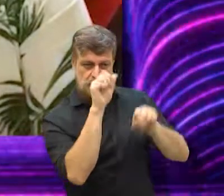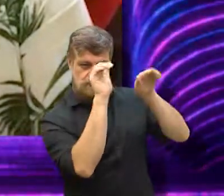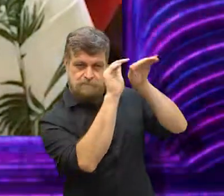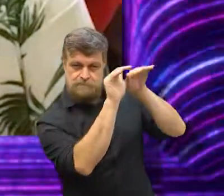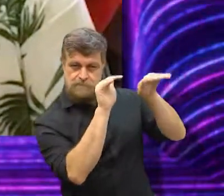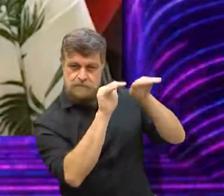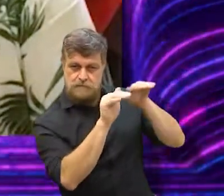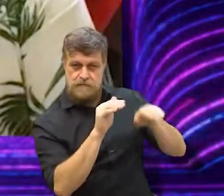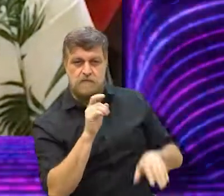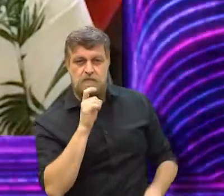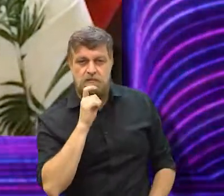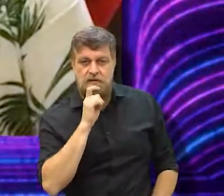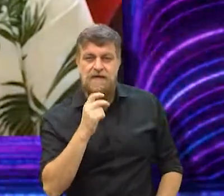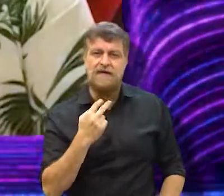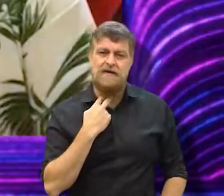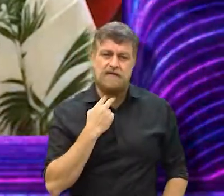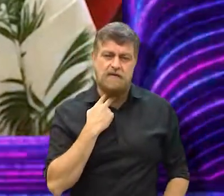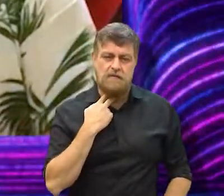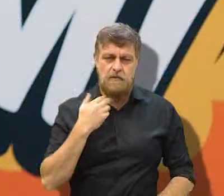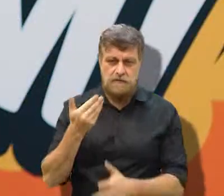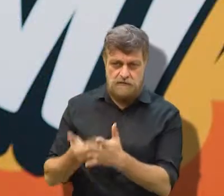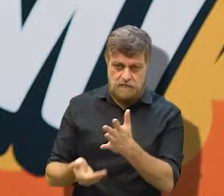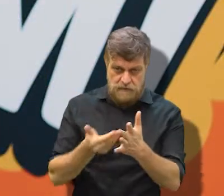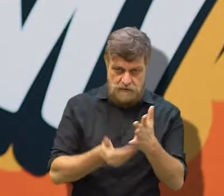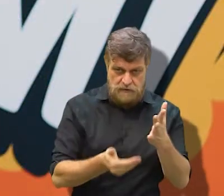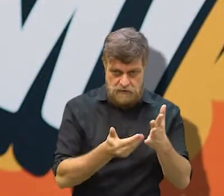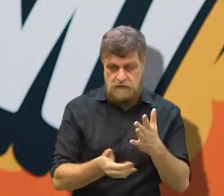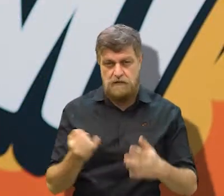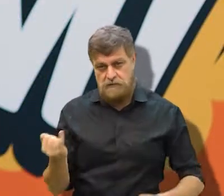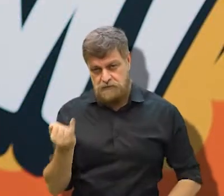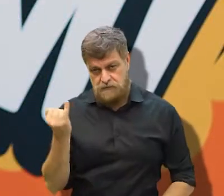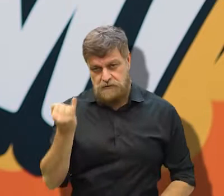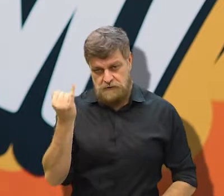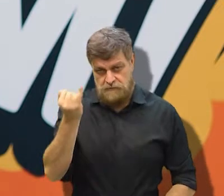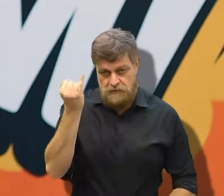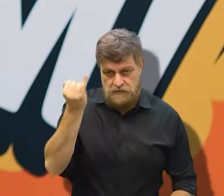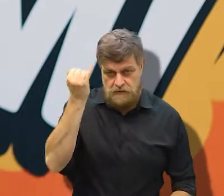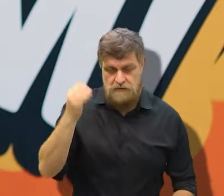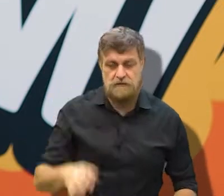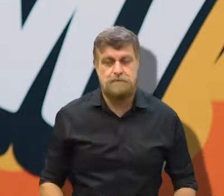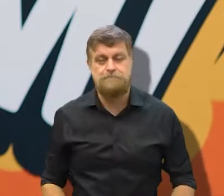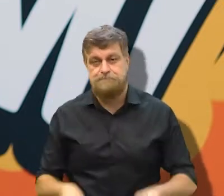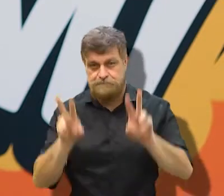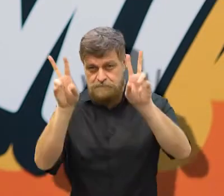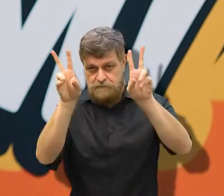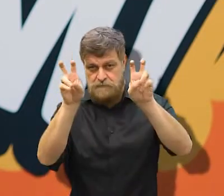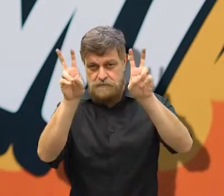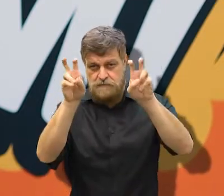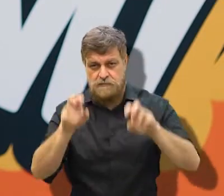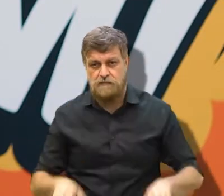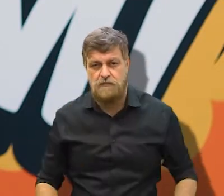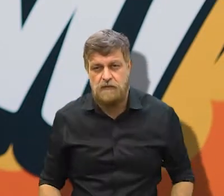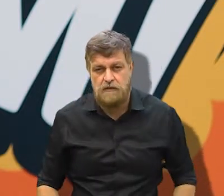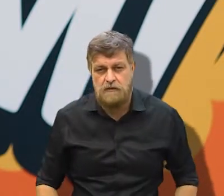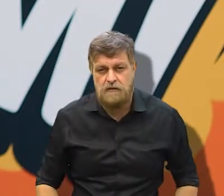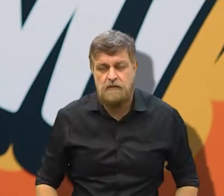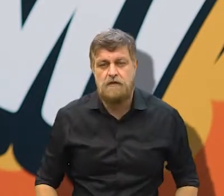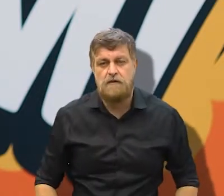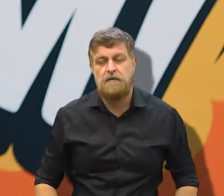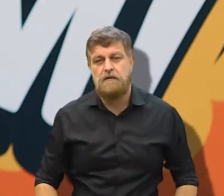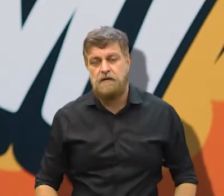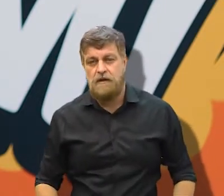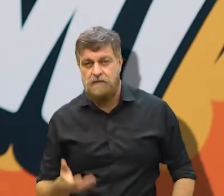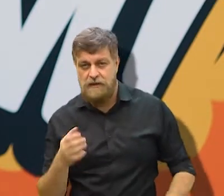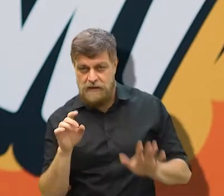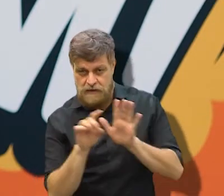ter esse desperdício. É muito importante mesmo abordar esse tema. E aí, Malika, eu